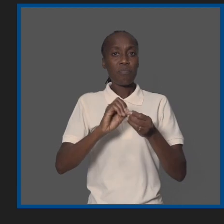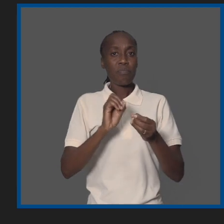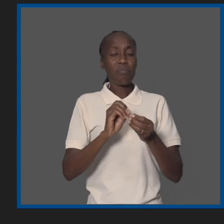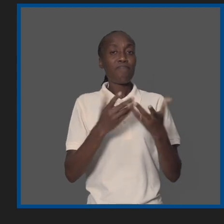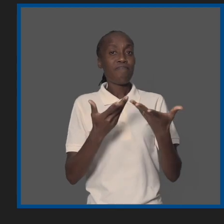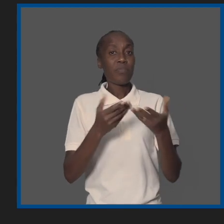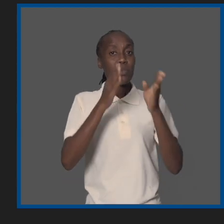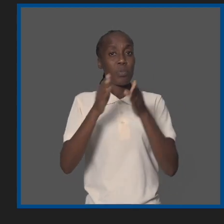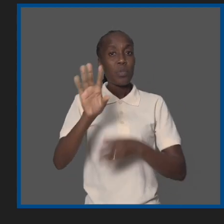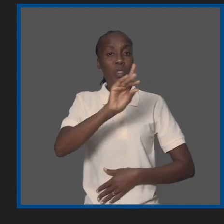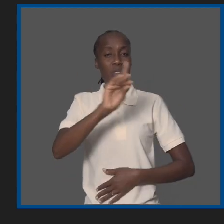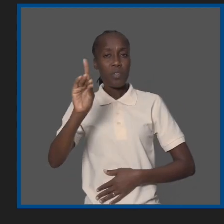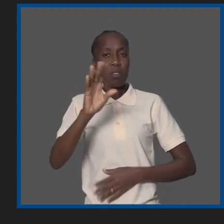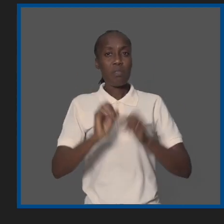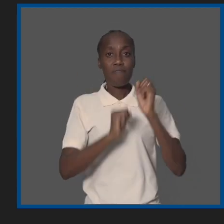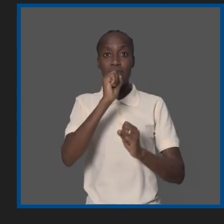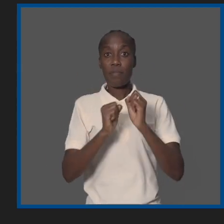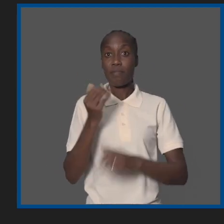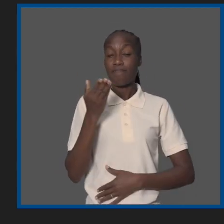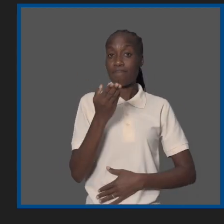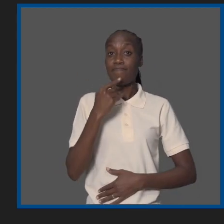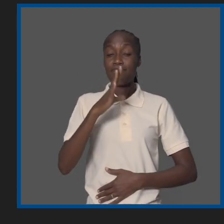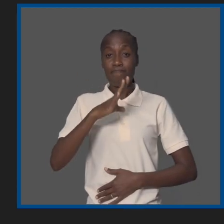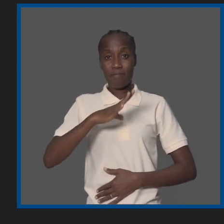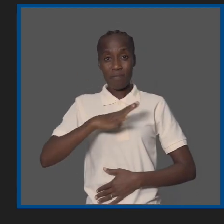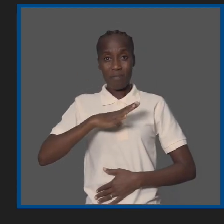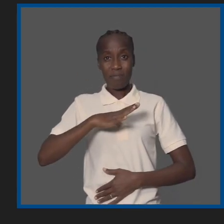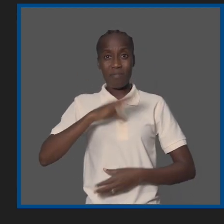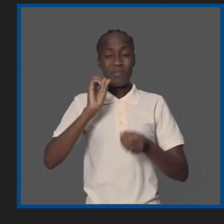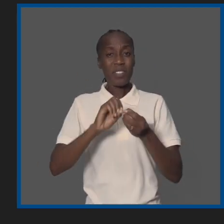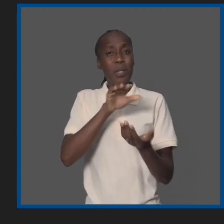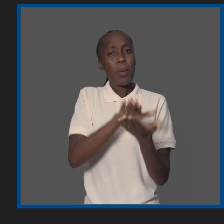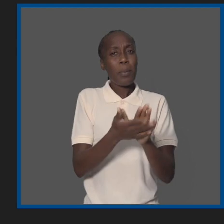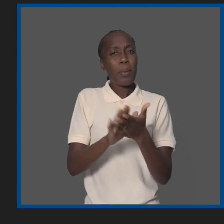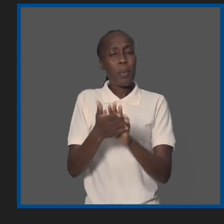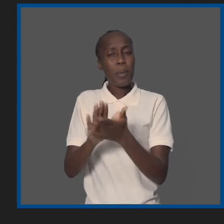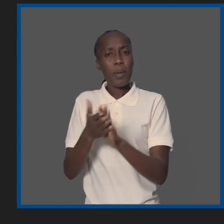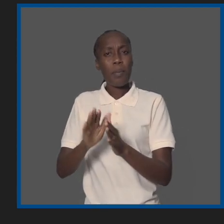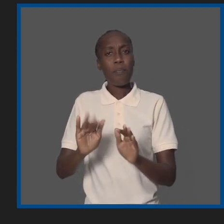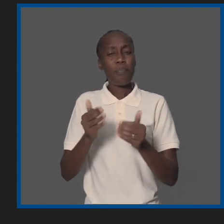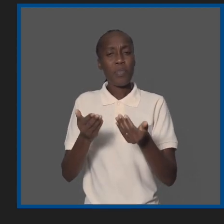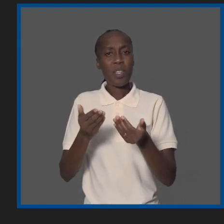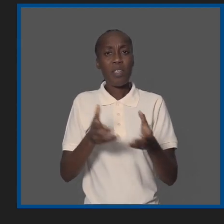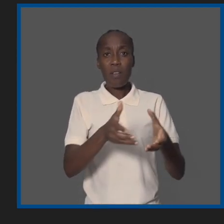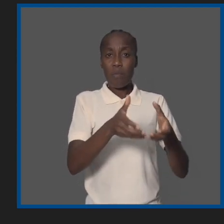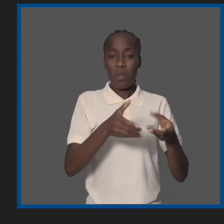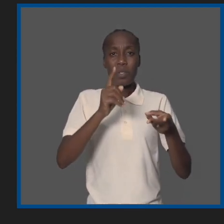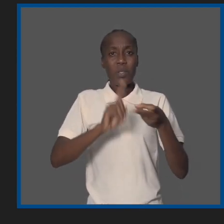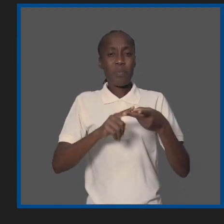departamento da reabilitação de pessoas com deficiência, onde aqui é fabricado e também